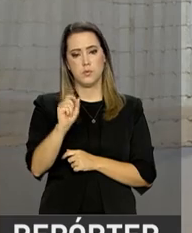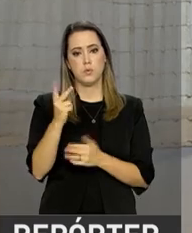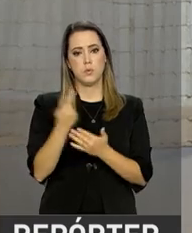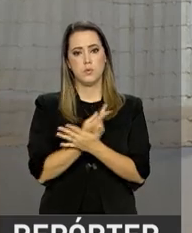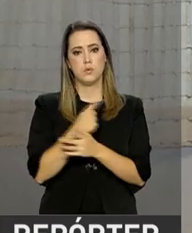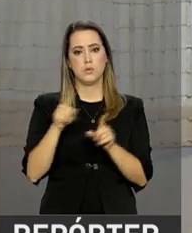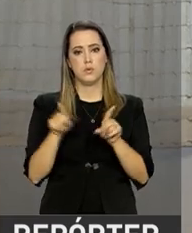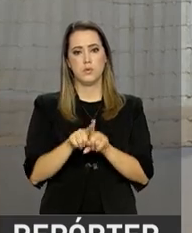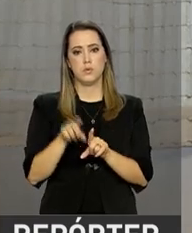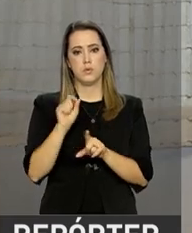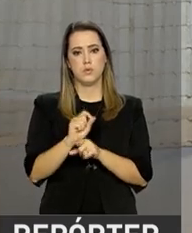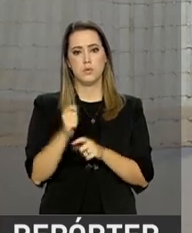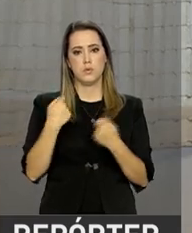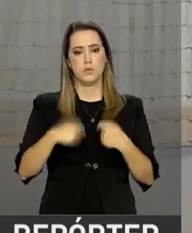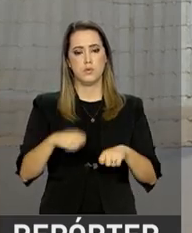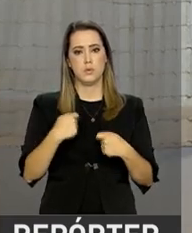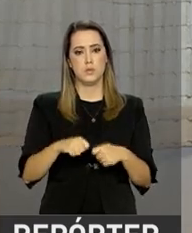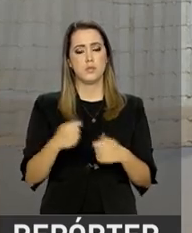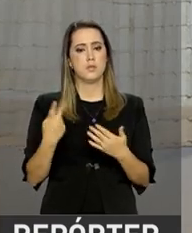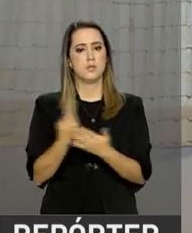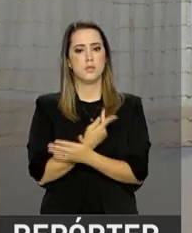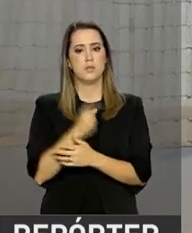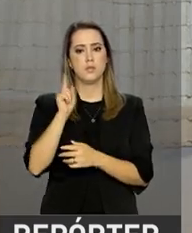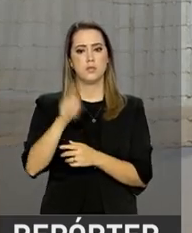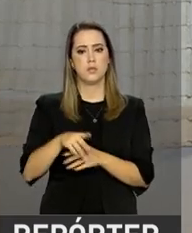acontece, que não deveria acontecer, é um